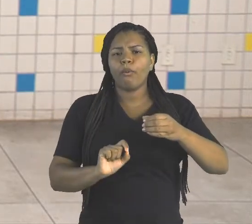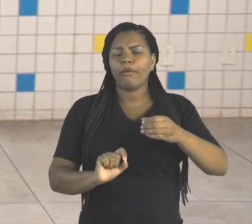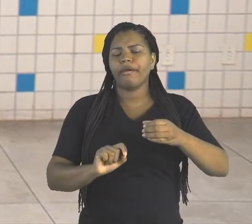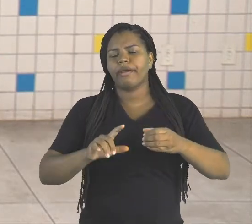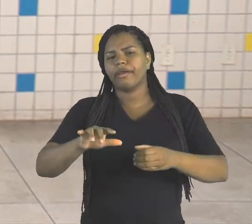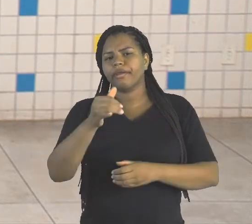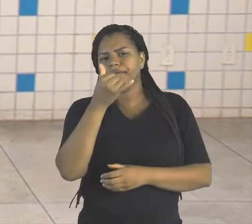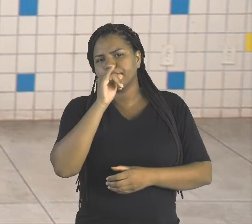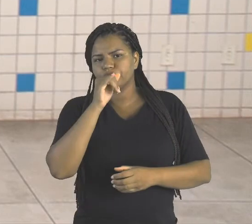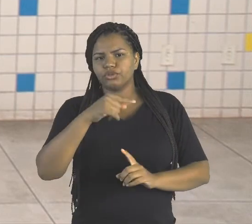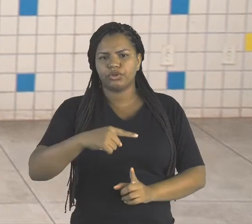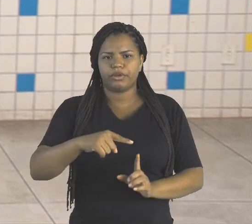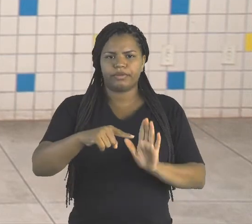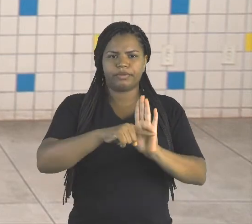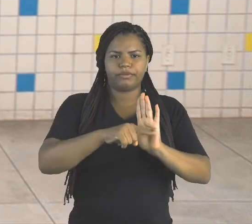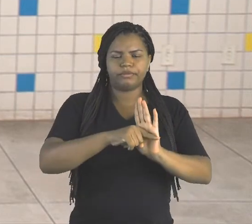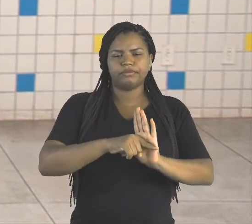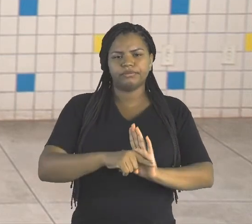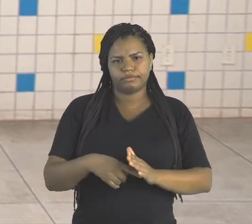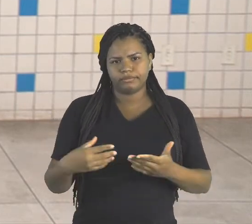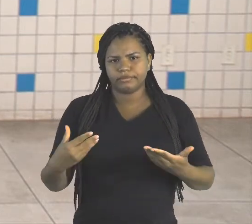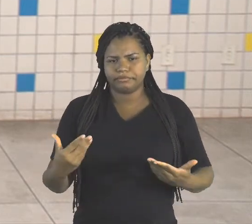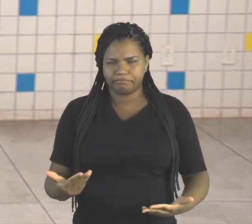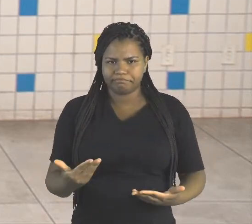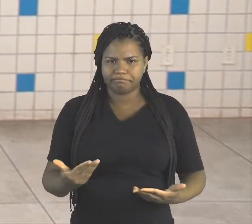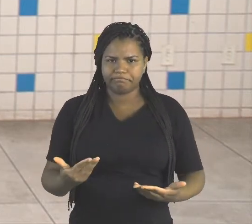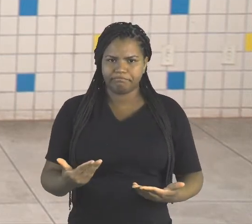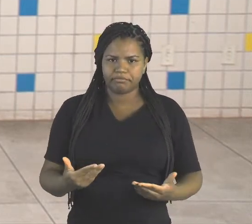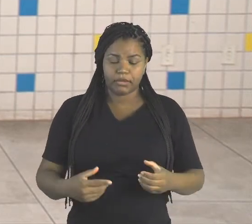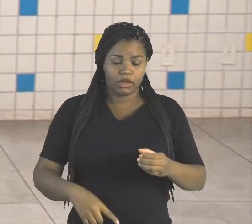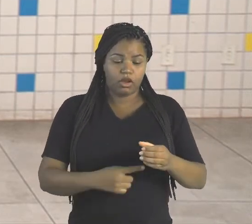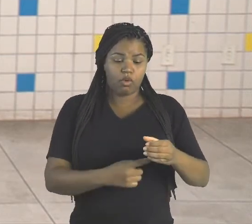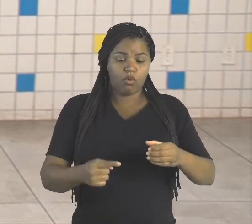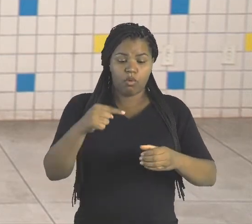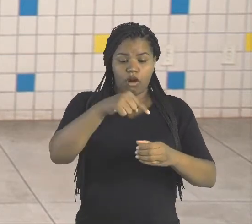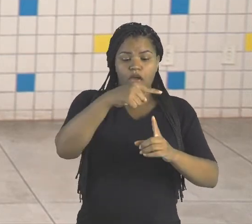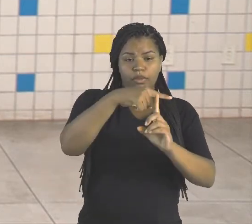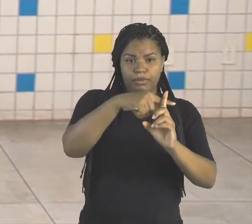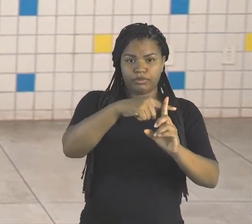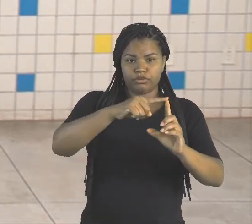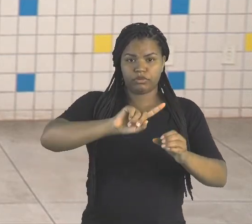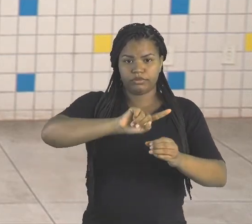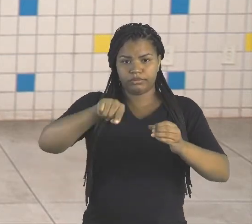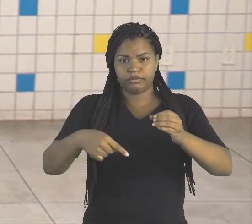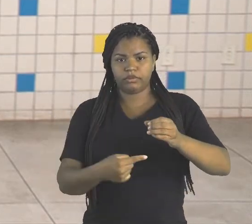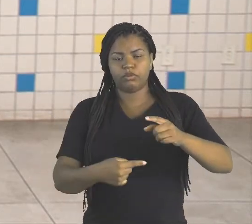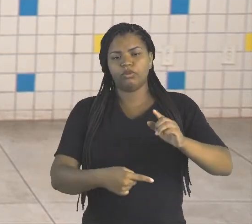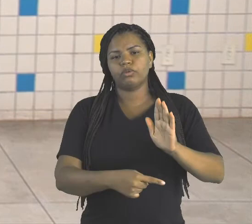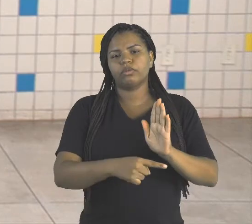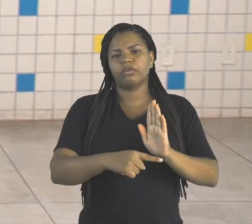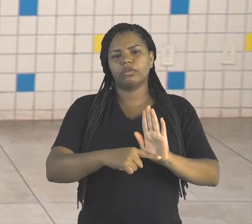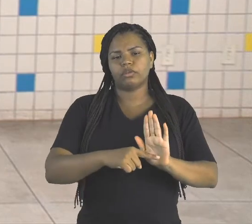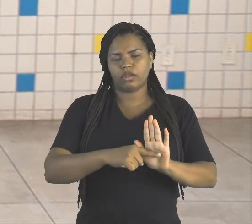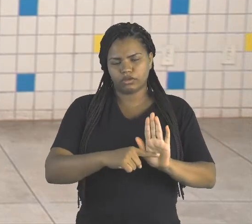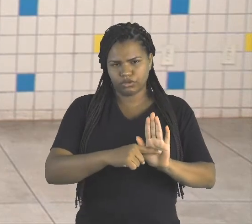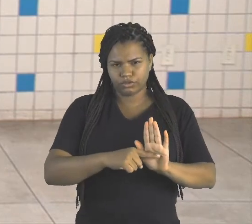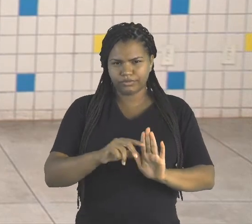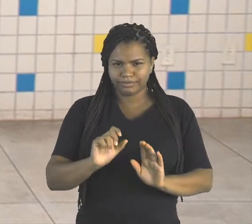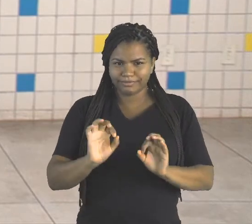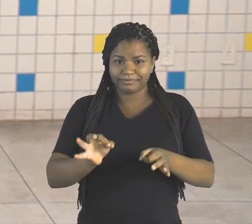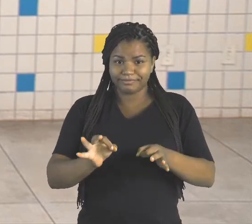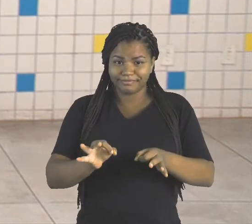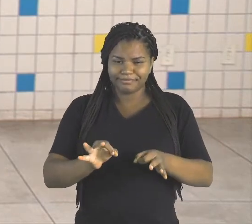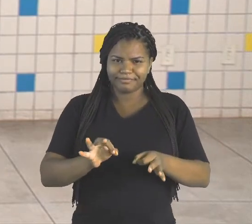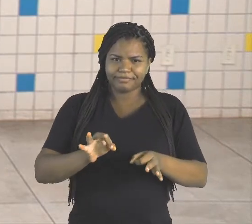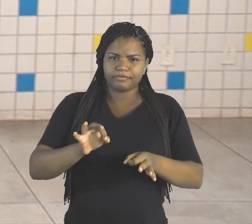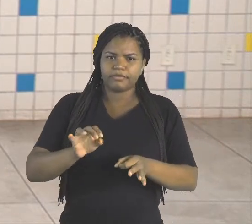pessoal? Negativas. Então, um dos polos positivo, no outro polo negativo, certo? Nas